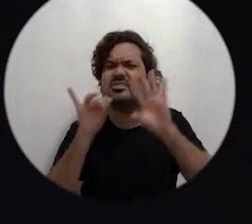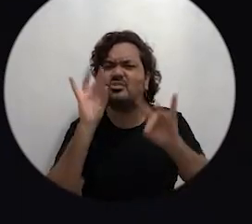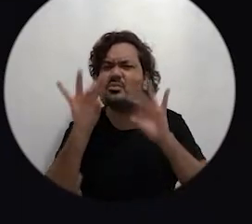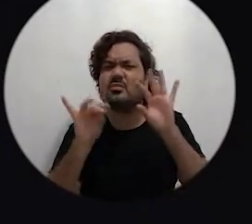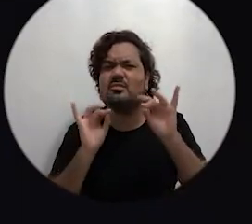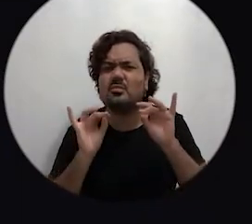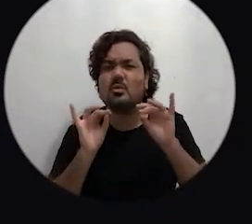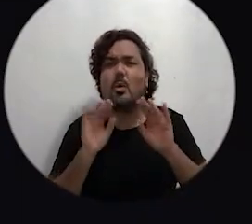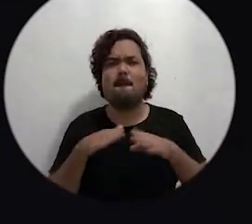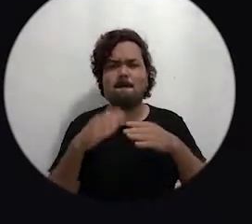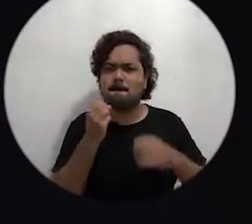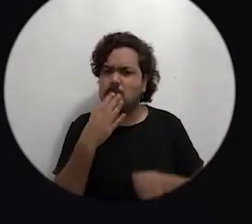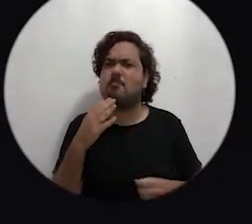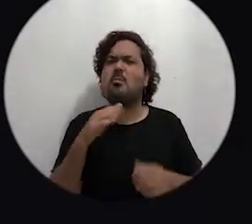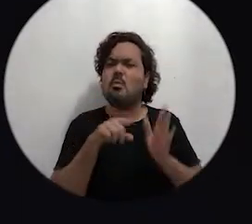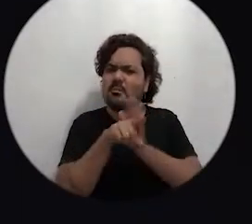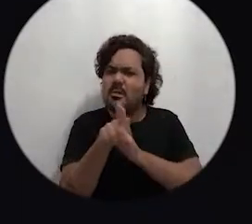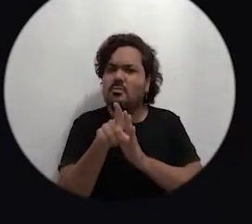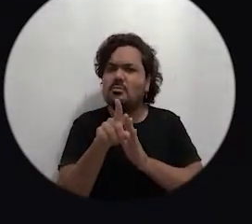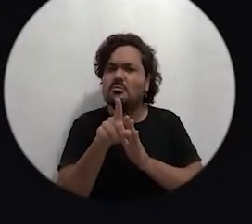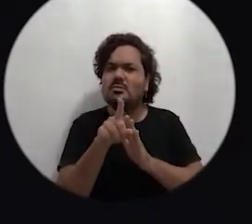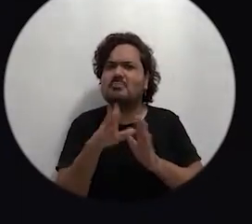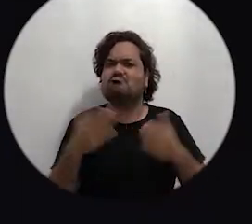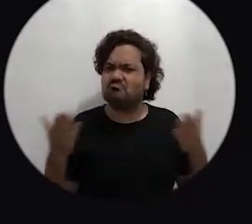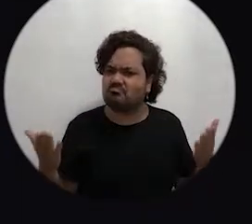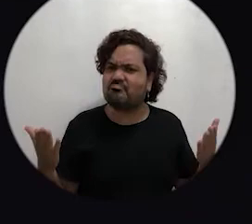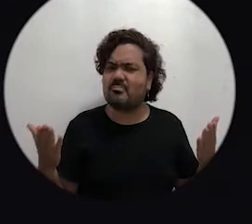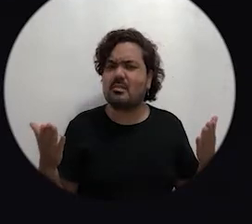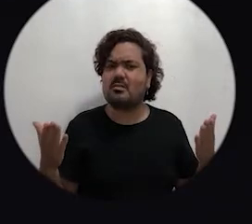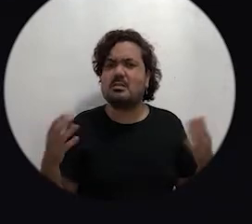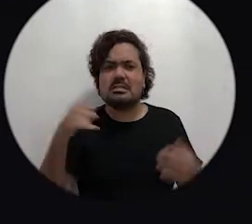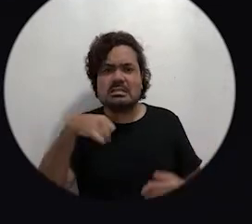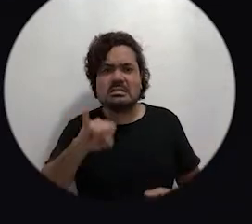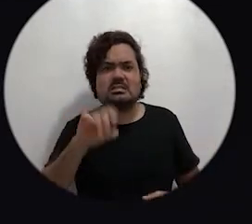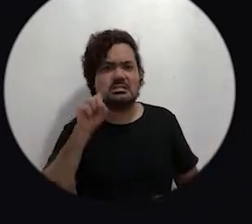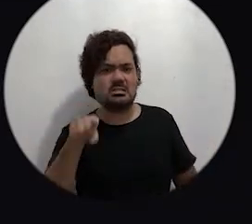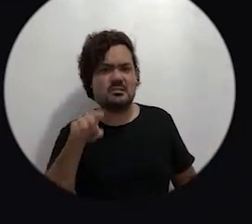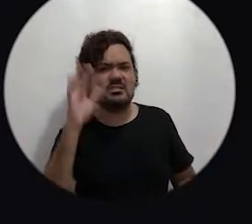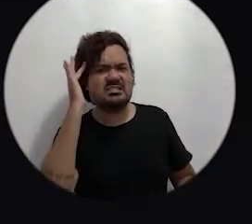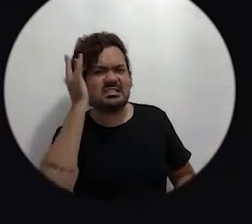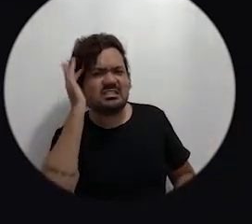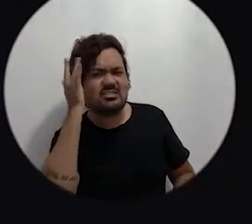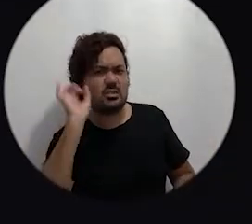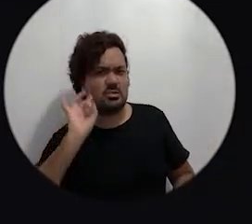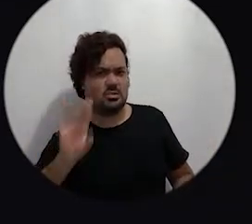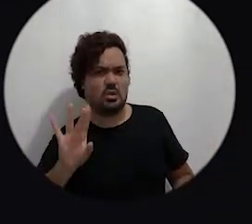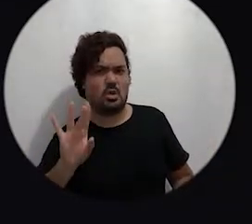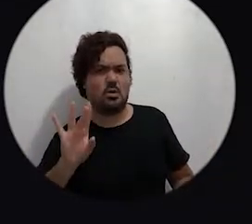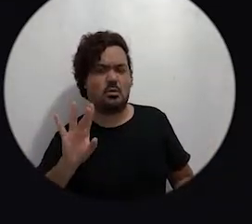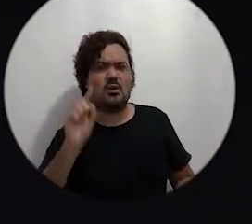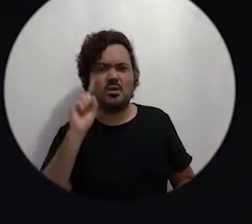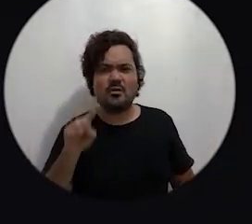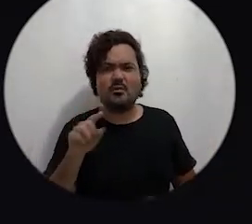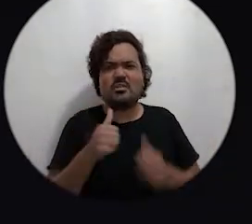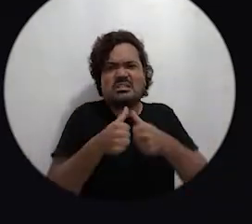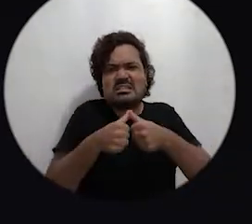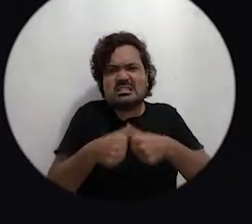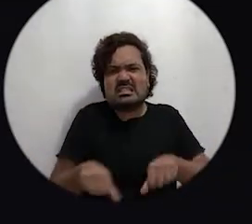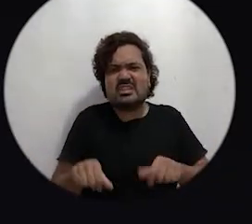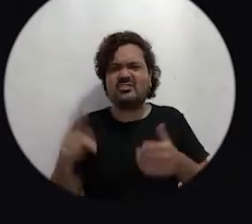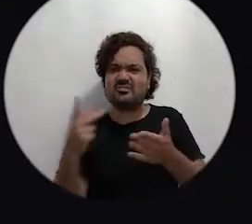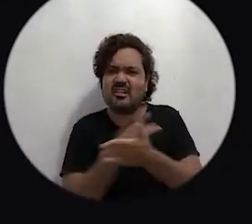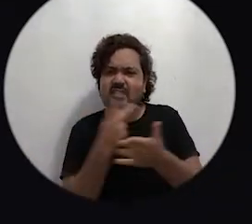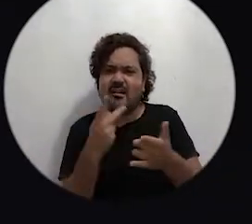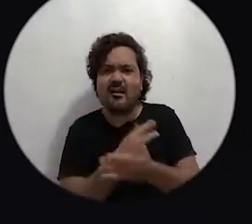determinou isso? Boa pergunta. Eis a questão. Se você está achando que é só isso, você está